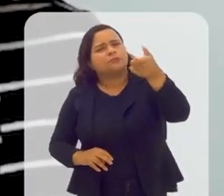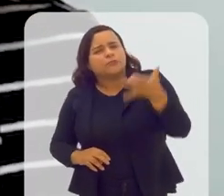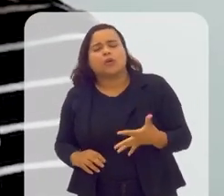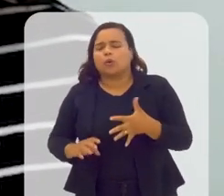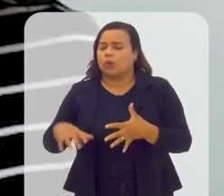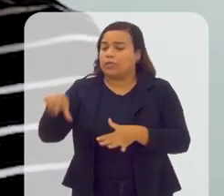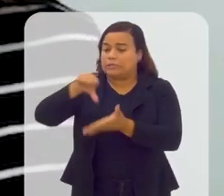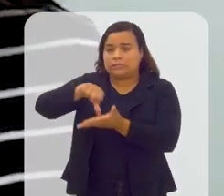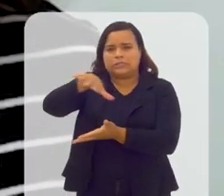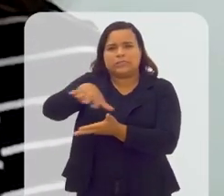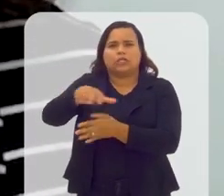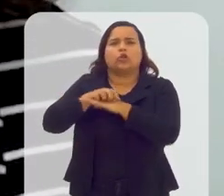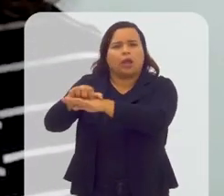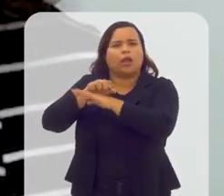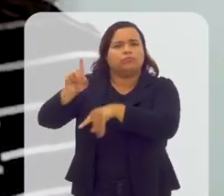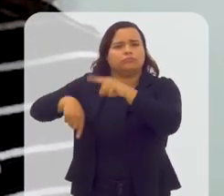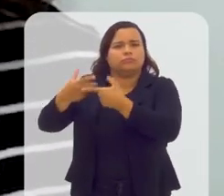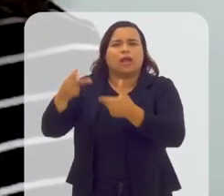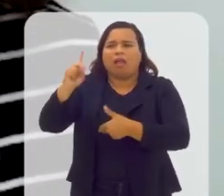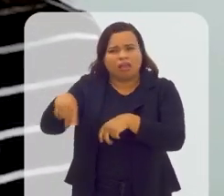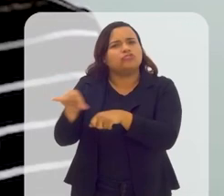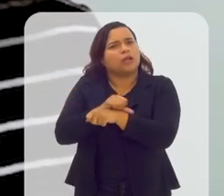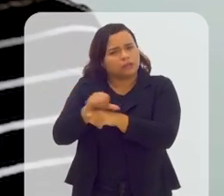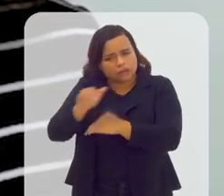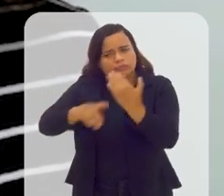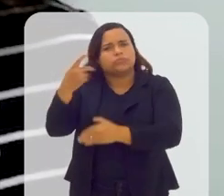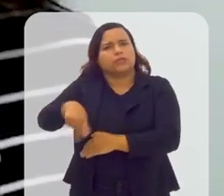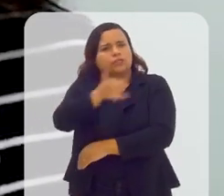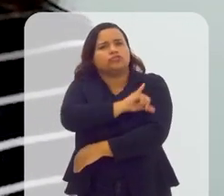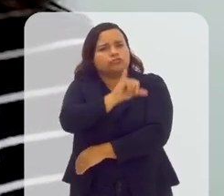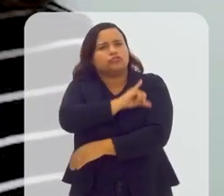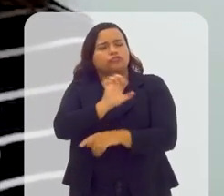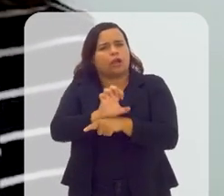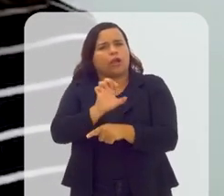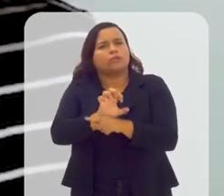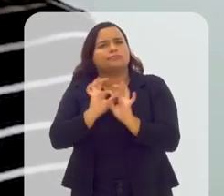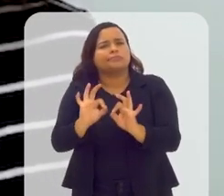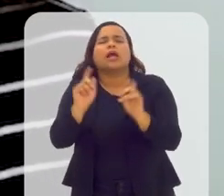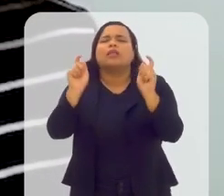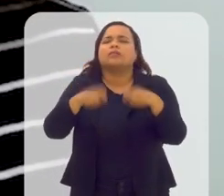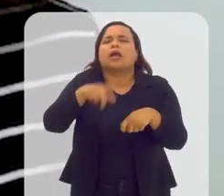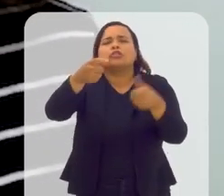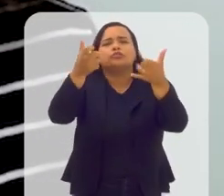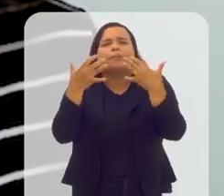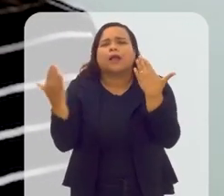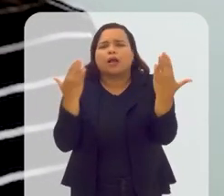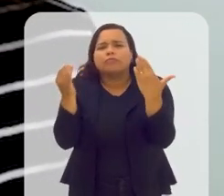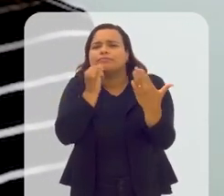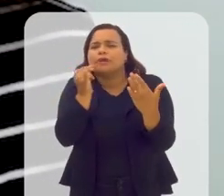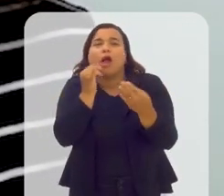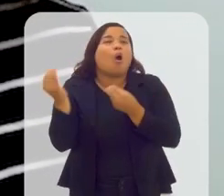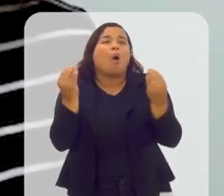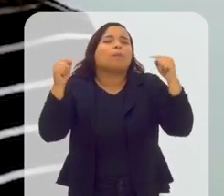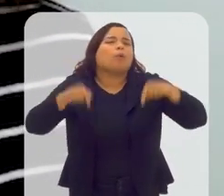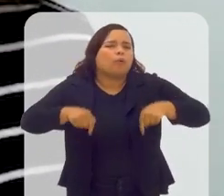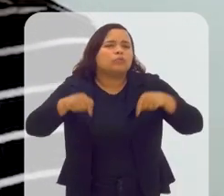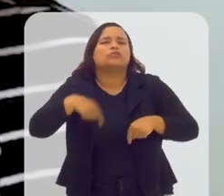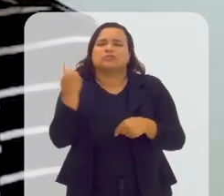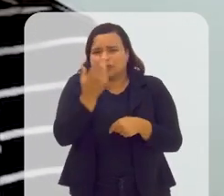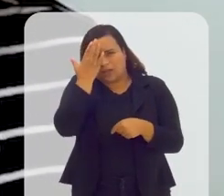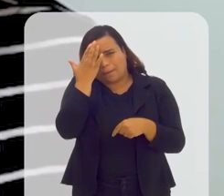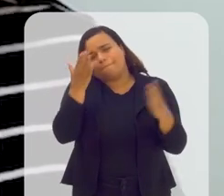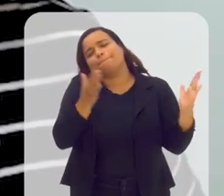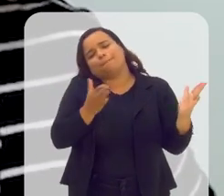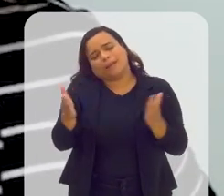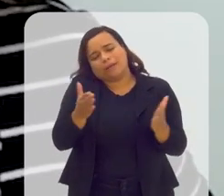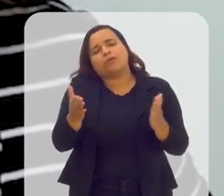setor estratégico para o desenvolvimento do Estado do Rio de Janeiro. O senhor poderia fazer um cenário hoje de como ele se encontra? A gente sabe que durante